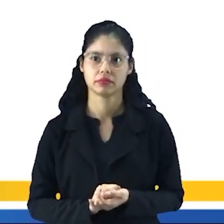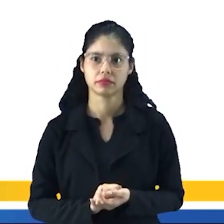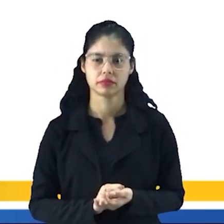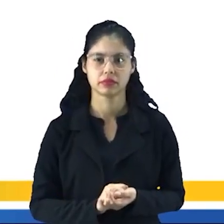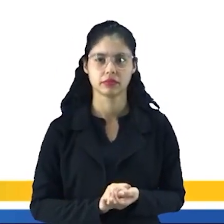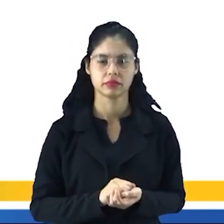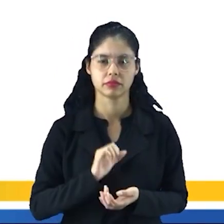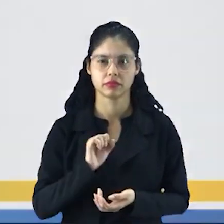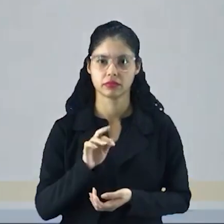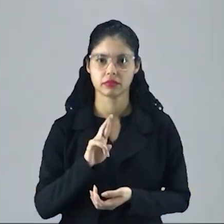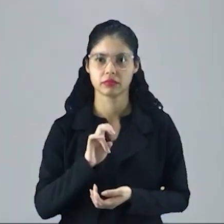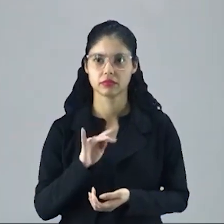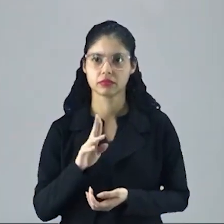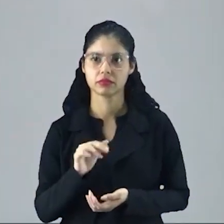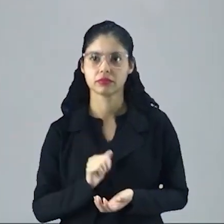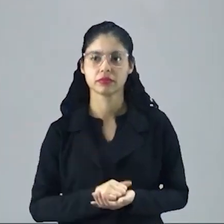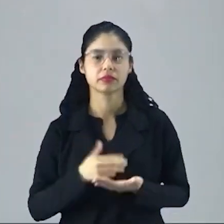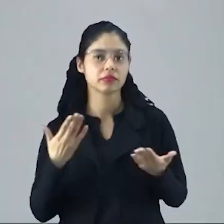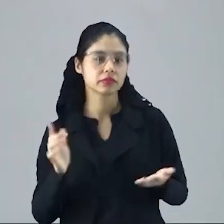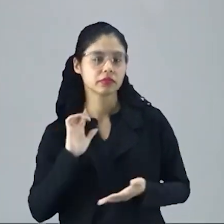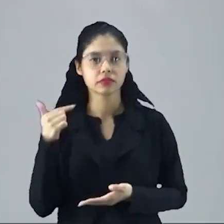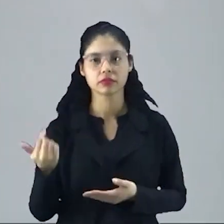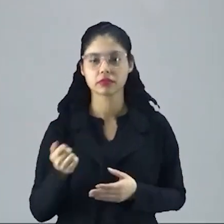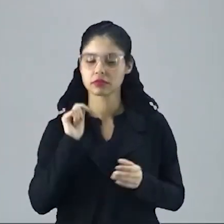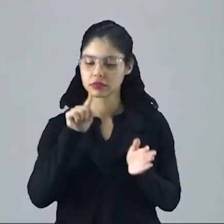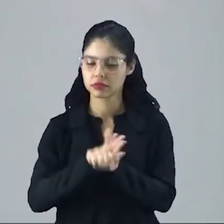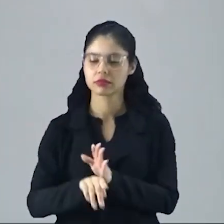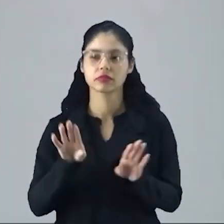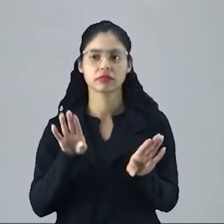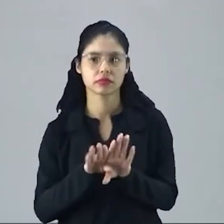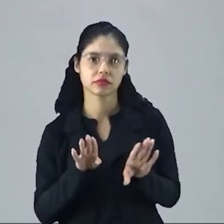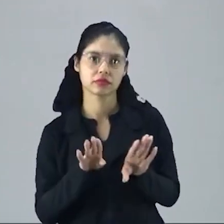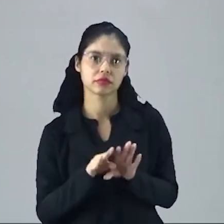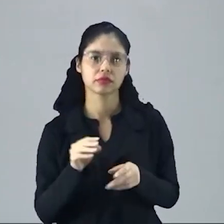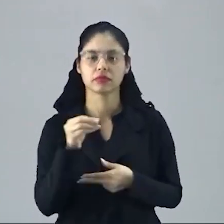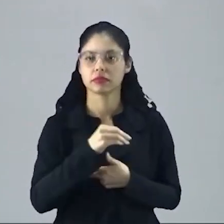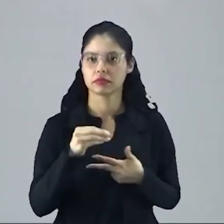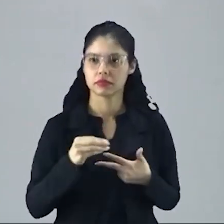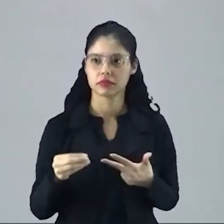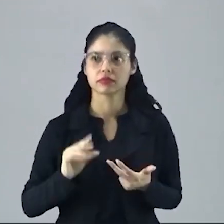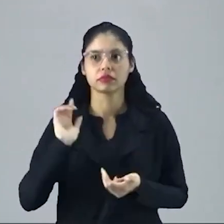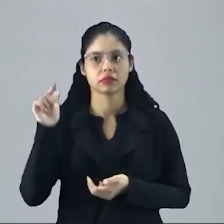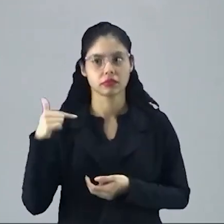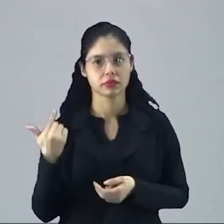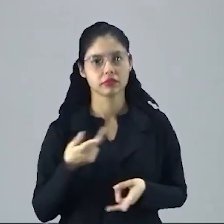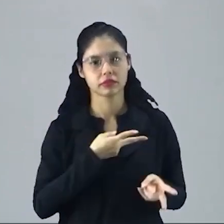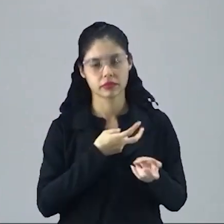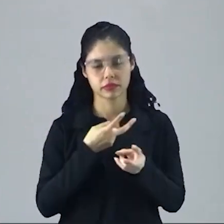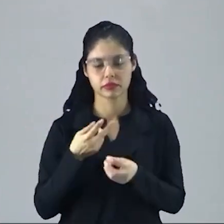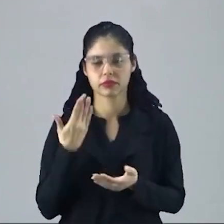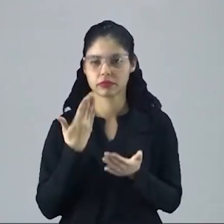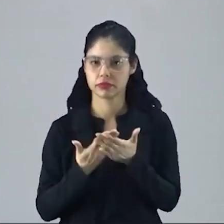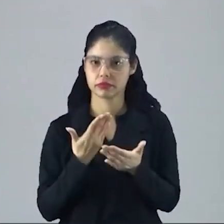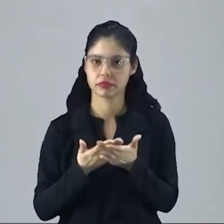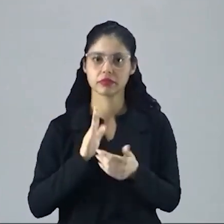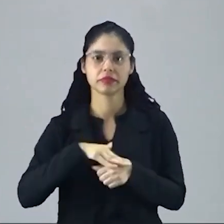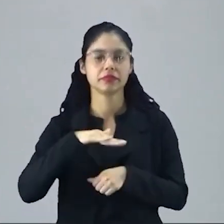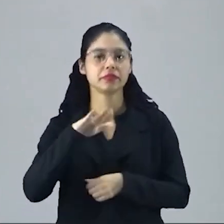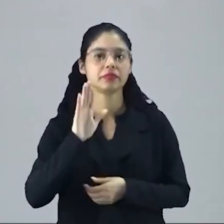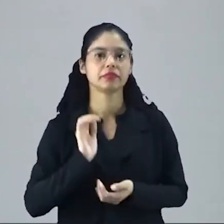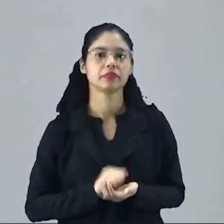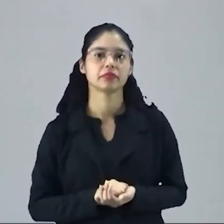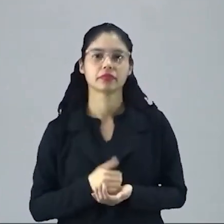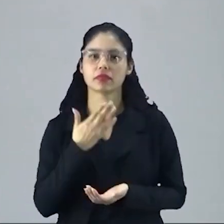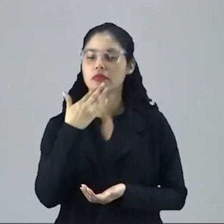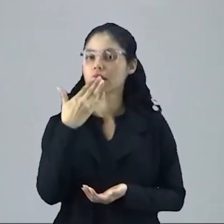nitidamente uma obra surrealista. Teve outras questões de Enem, se vocês quiserem depois observar e estudar mais um pouco,